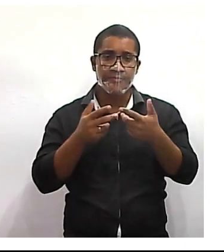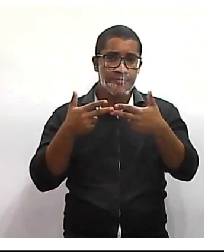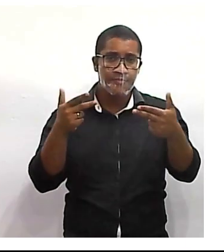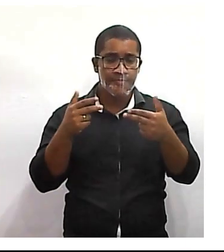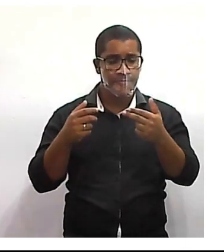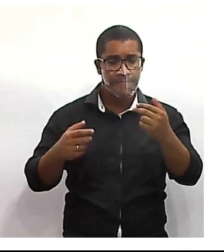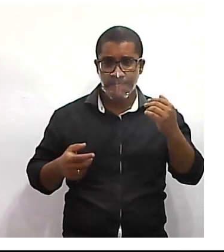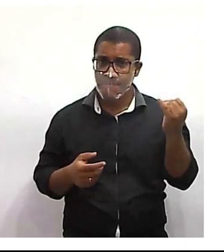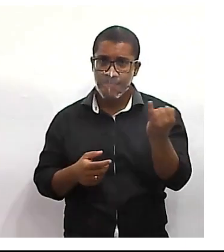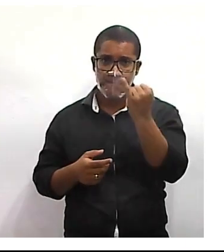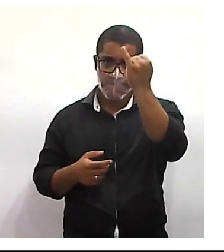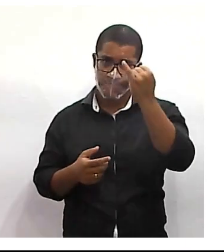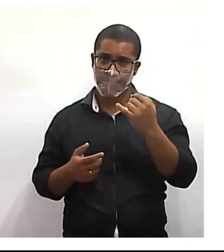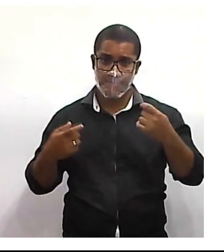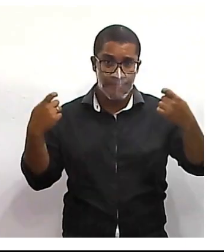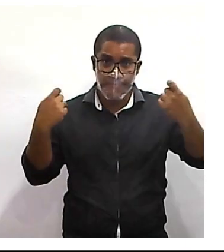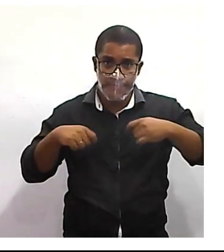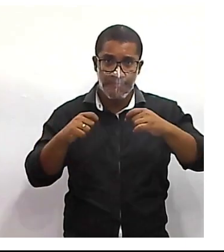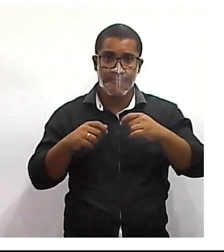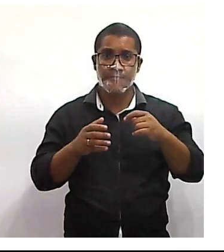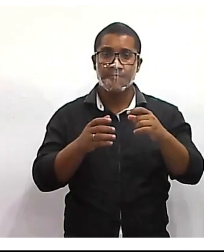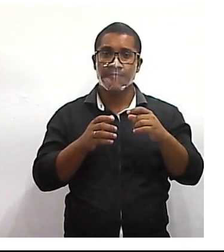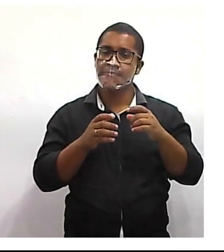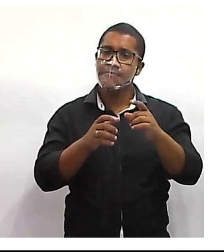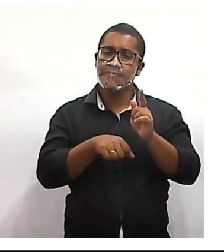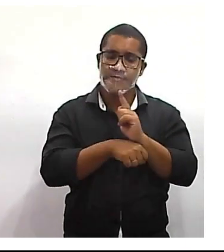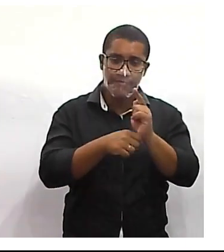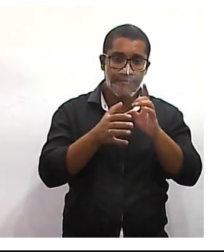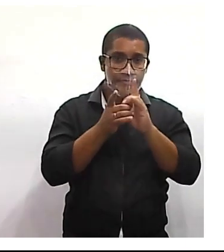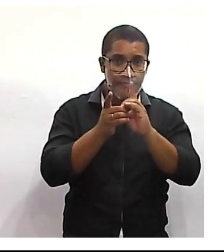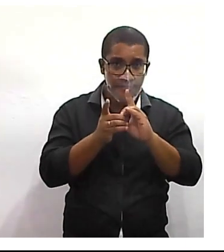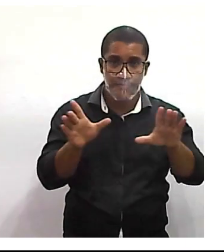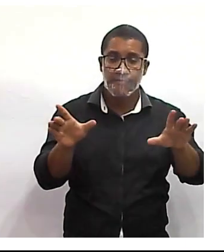fundamental da gestão democrática é isso daí, é a